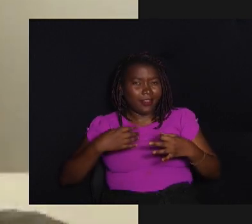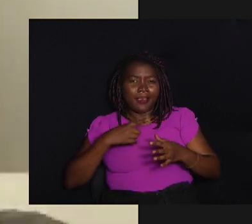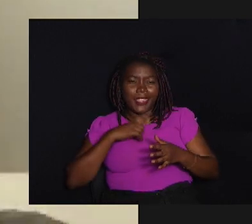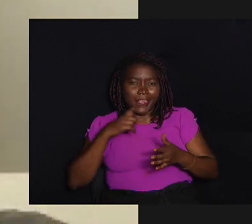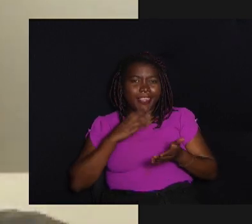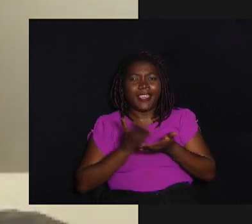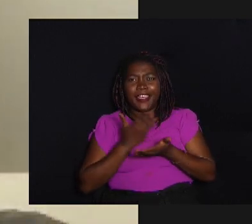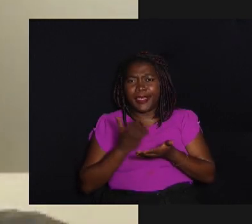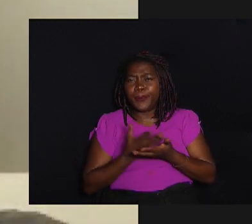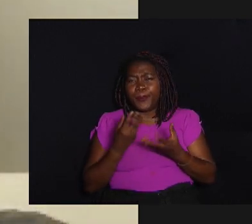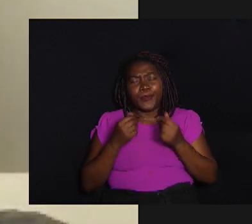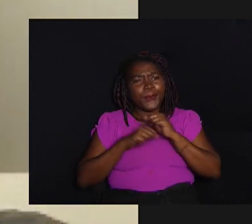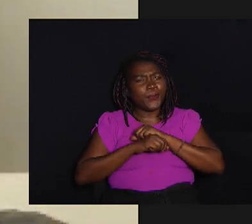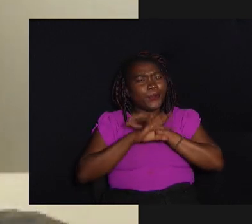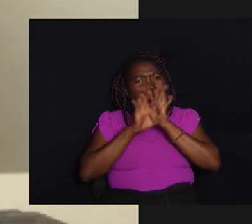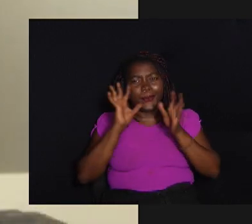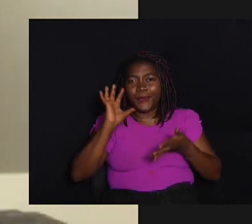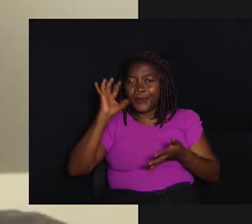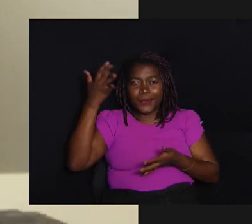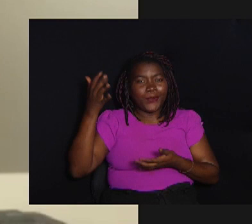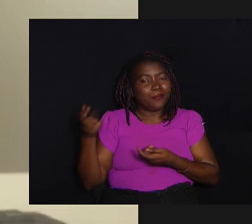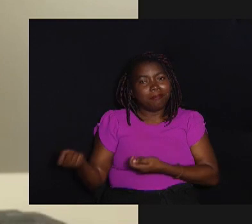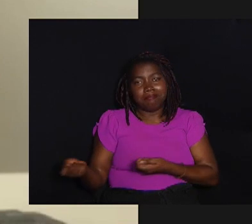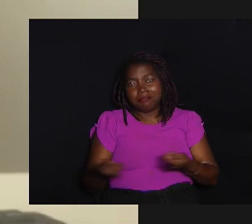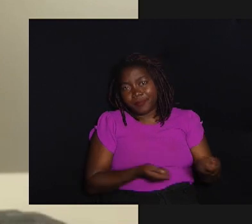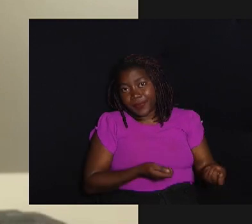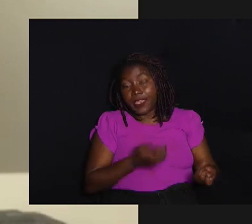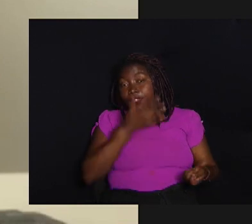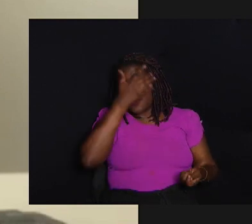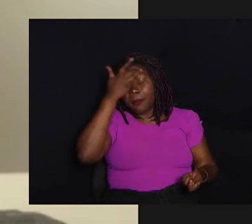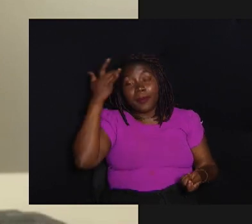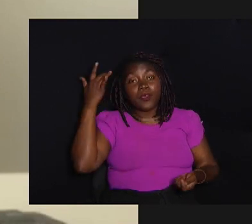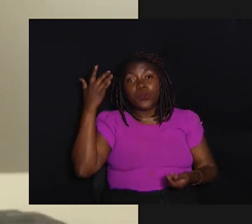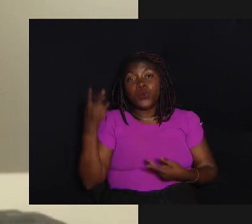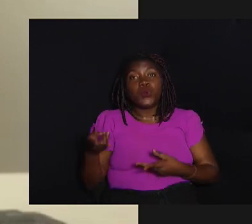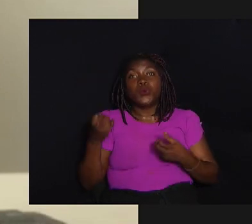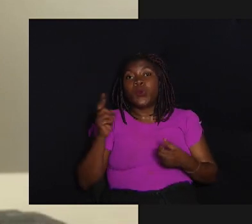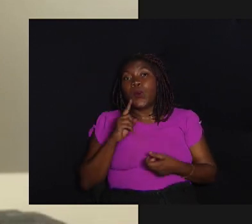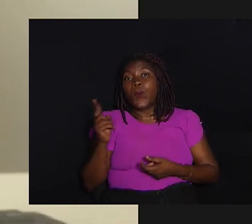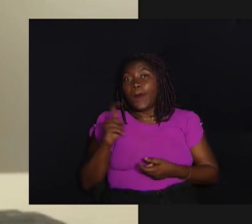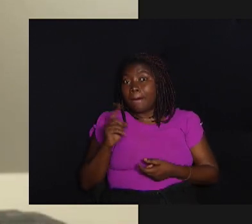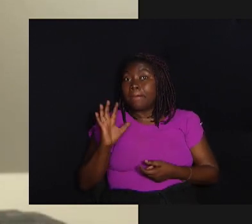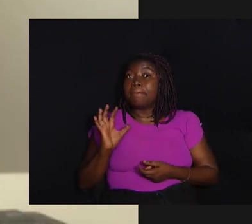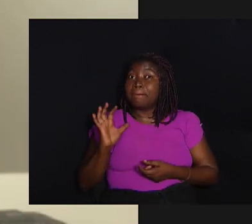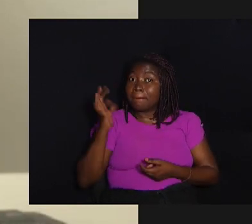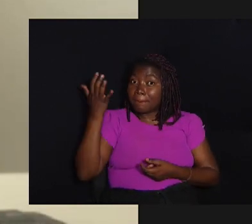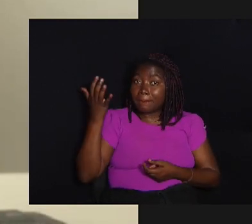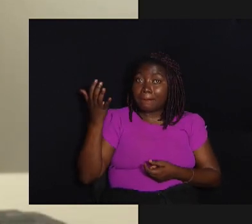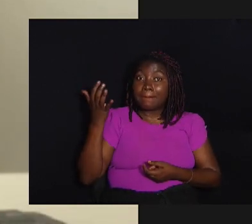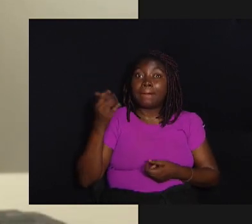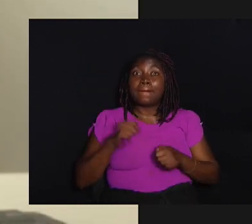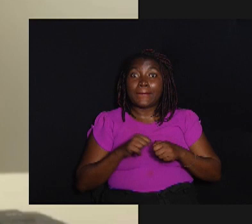muito elucidativa dessas situações corriqueiras, que as pessoas acabam não percebendo que estão cometendo esse ato